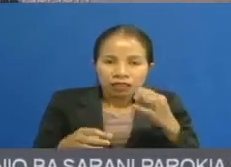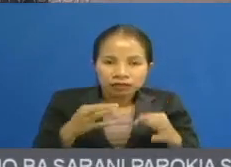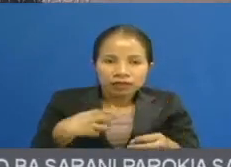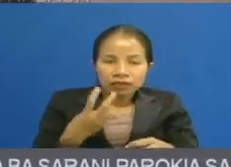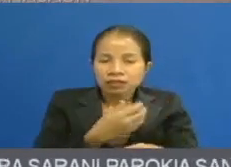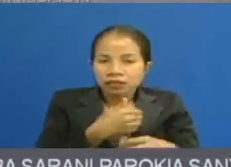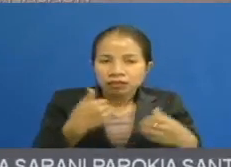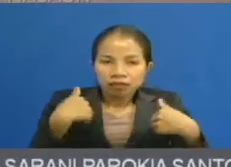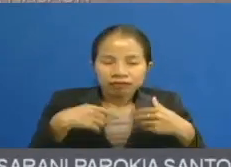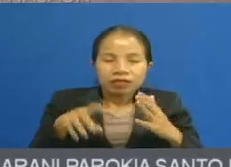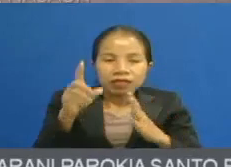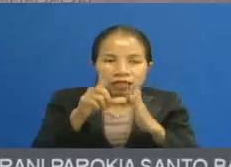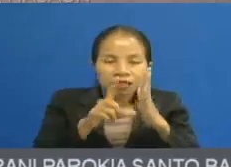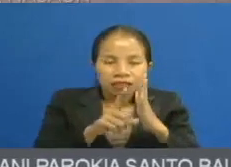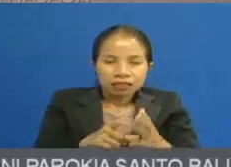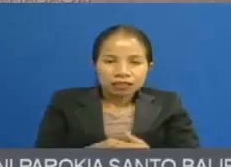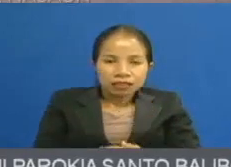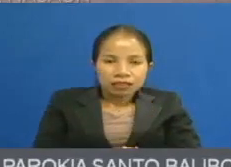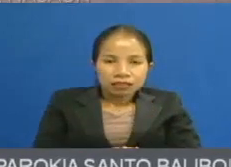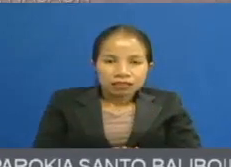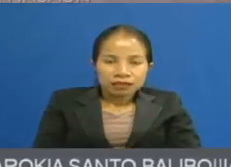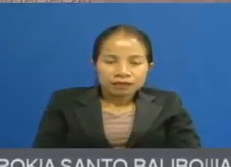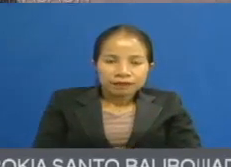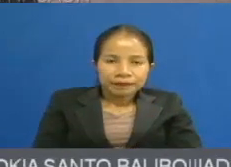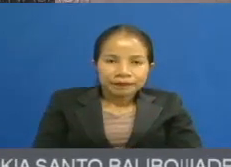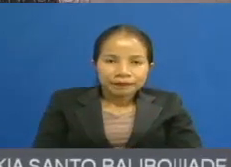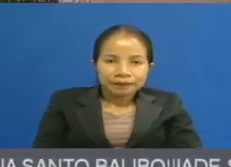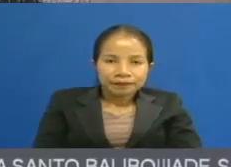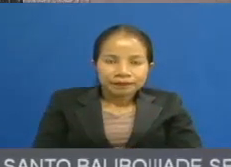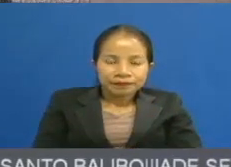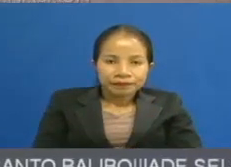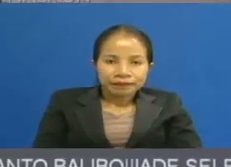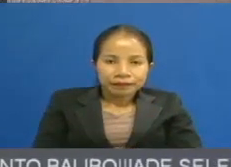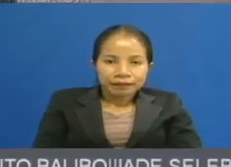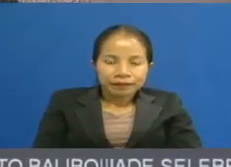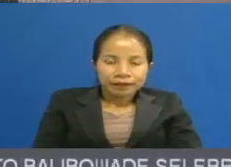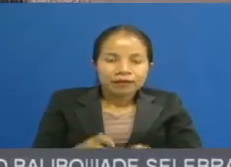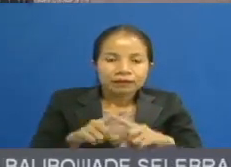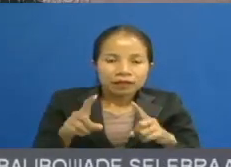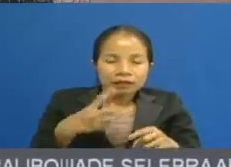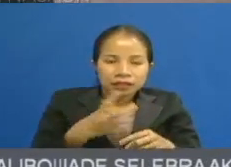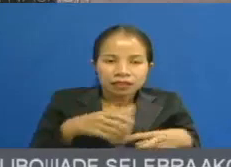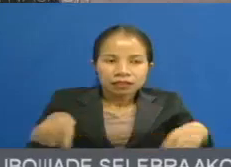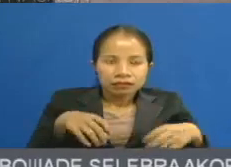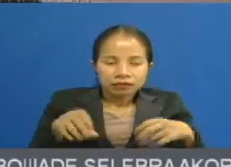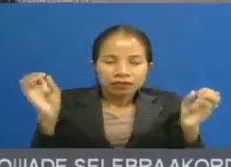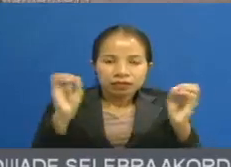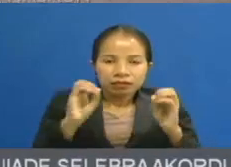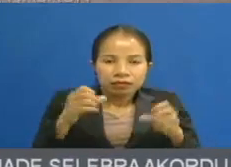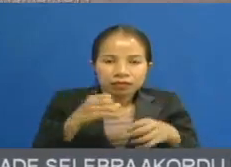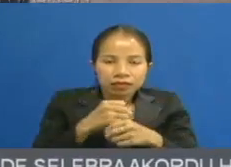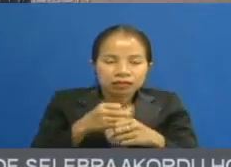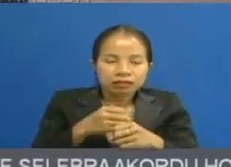o tamanho e lista, produtor, emissão gás ou efeito estufa, né, mas vem ter esforço, né, lá os halos, ato